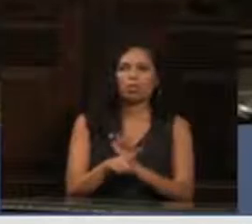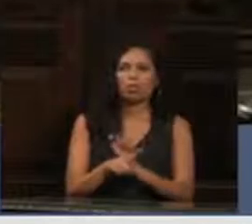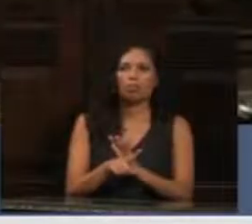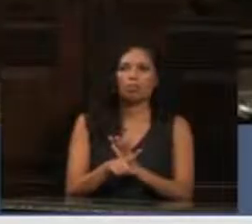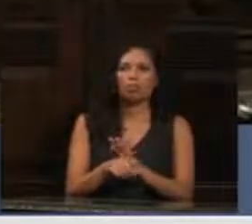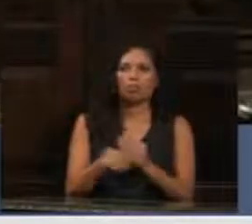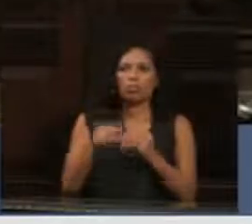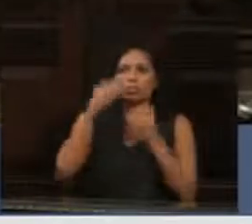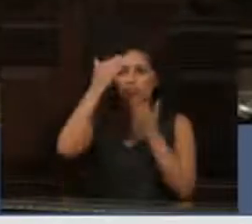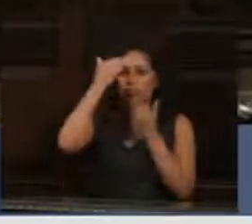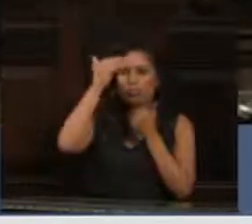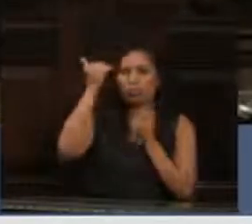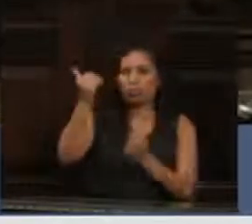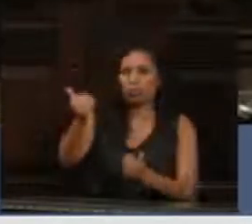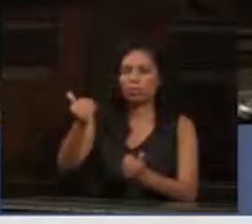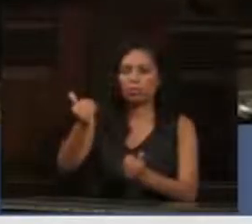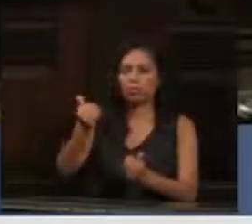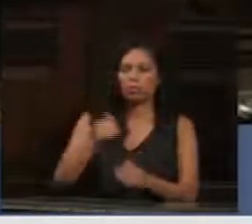Muito obrigado, senhor presidente.